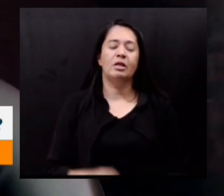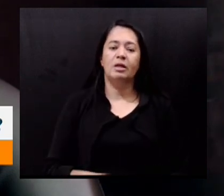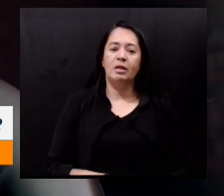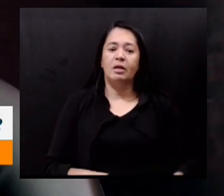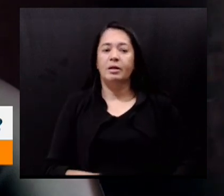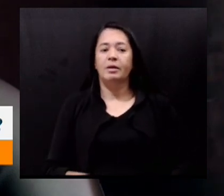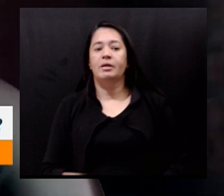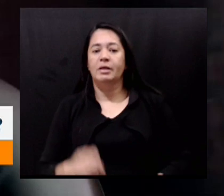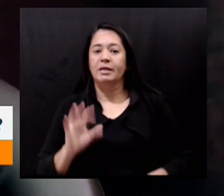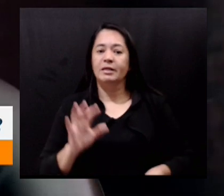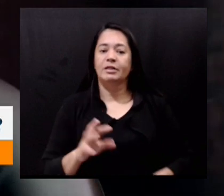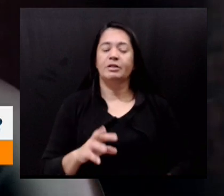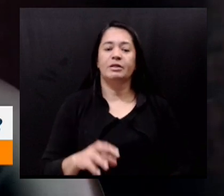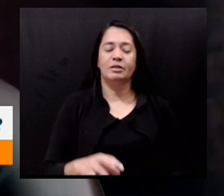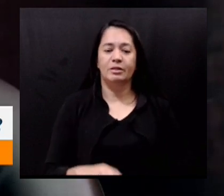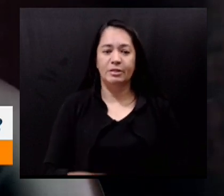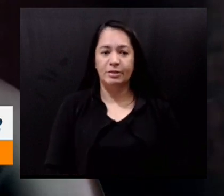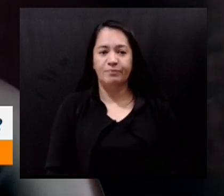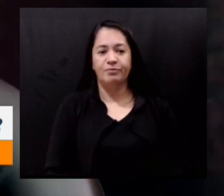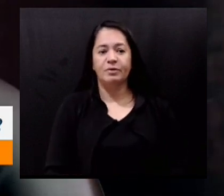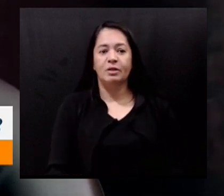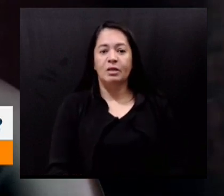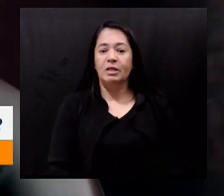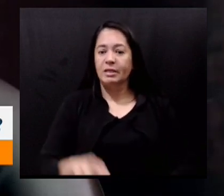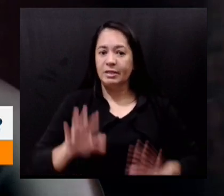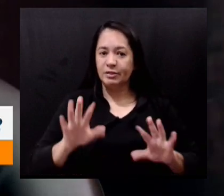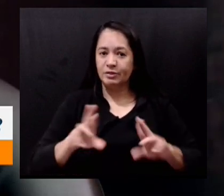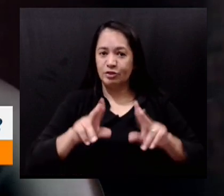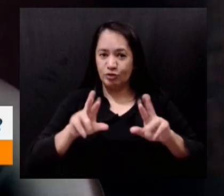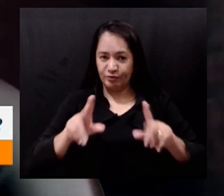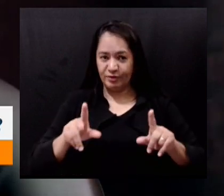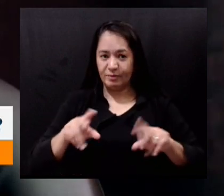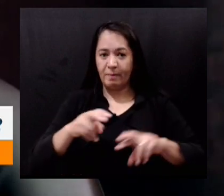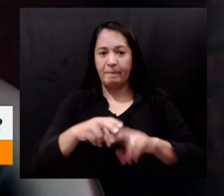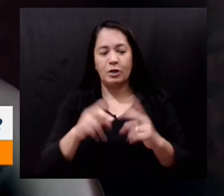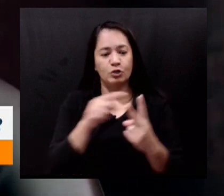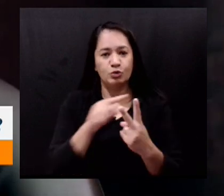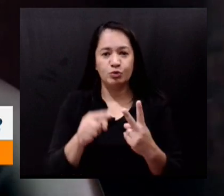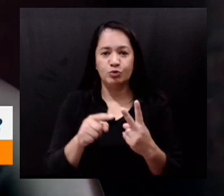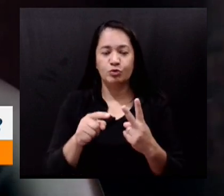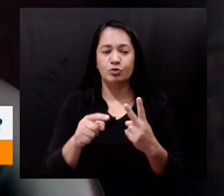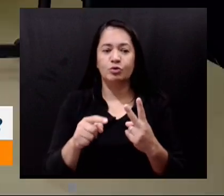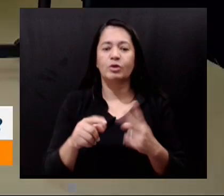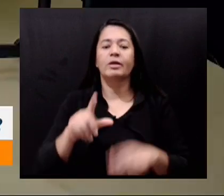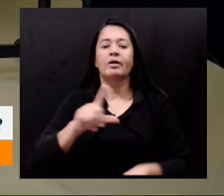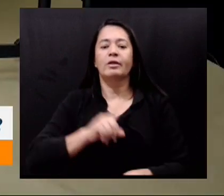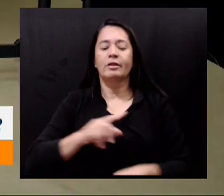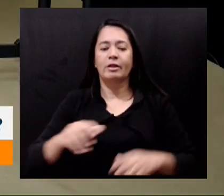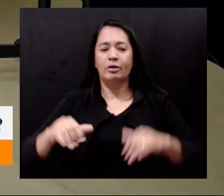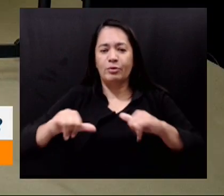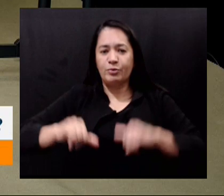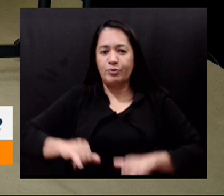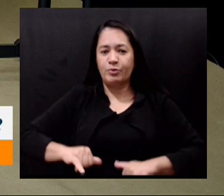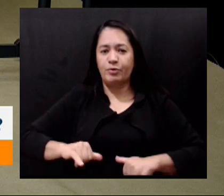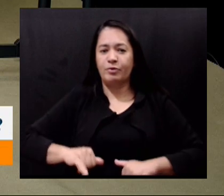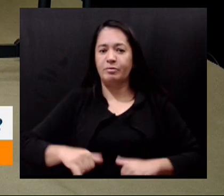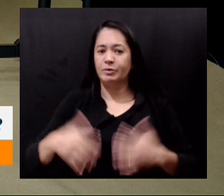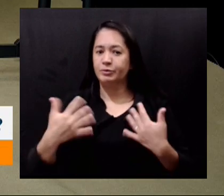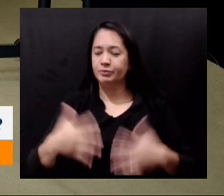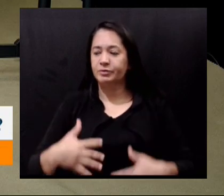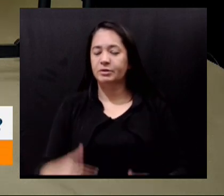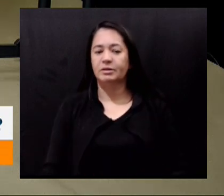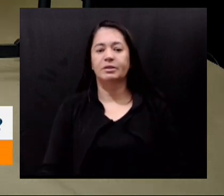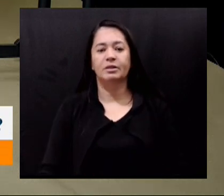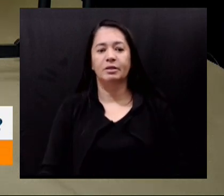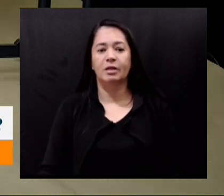ambos envolve um sofrimento psíquico intenso. Agora, quando você fala de massa, né, de